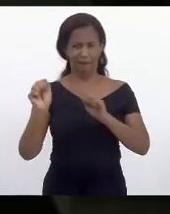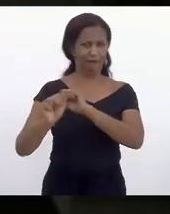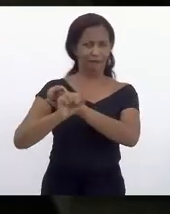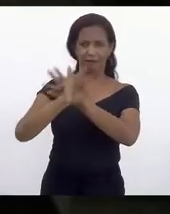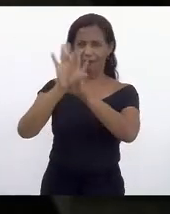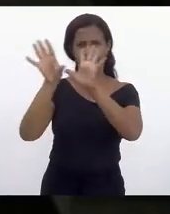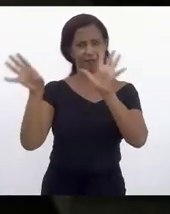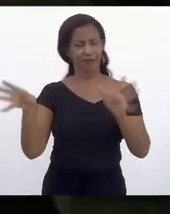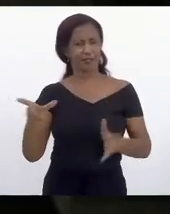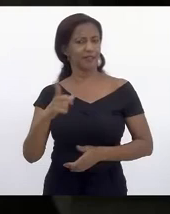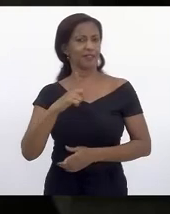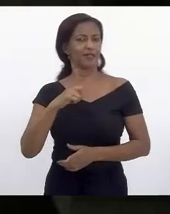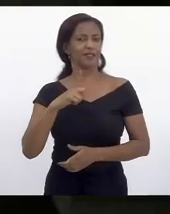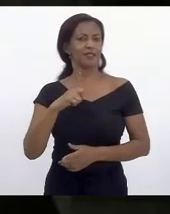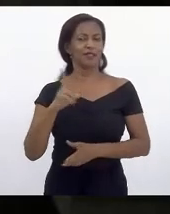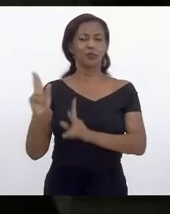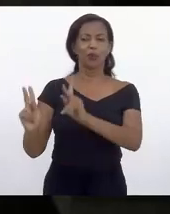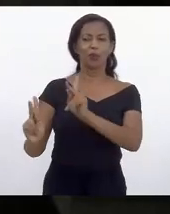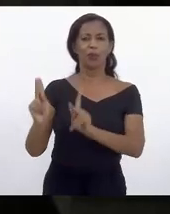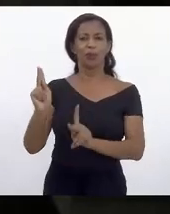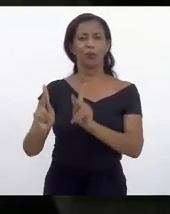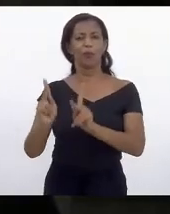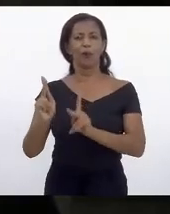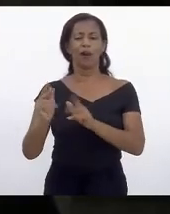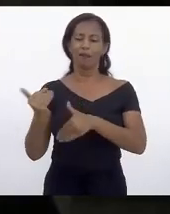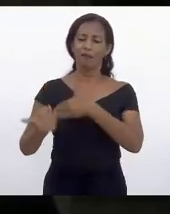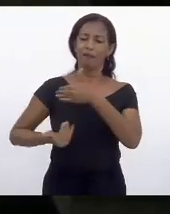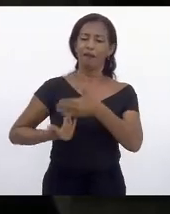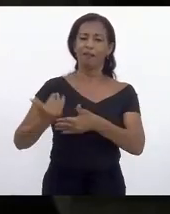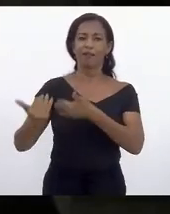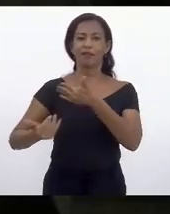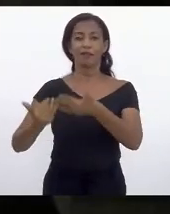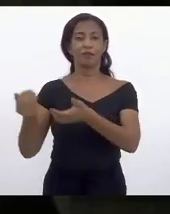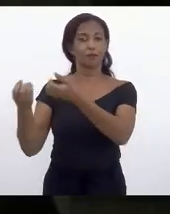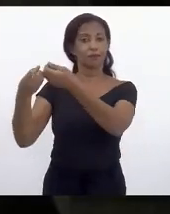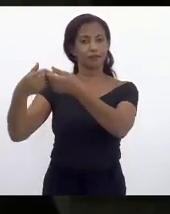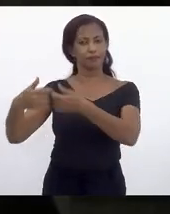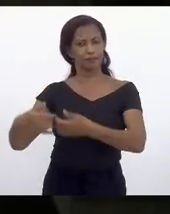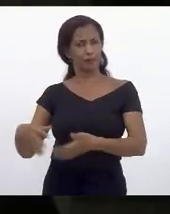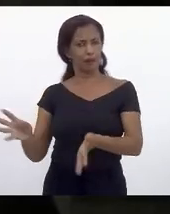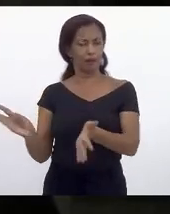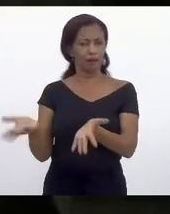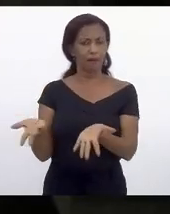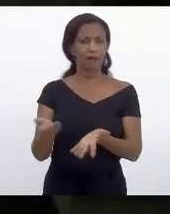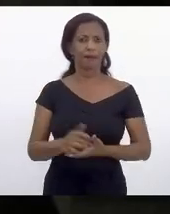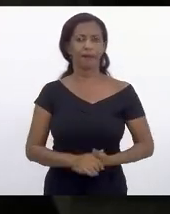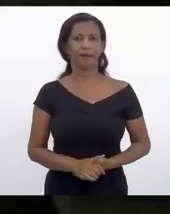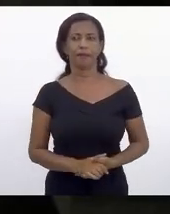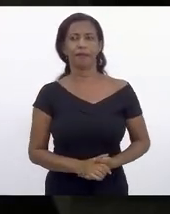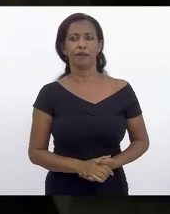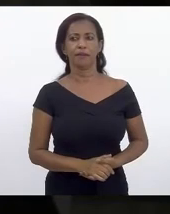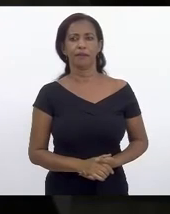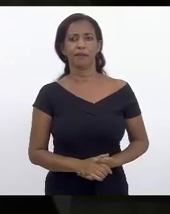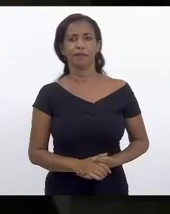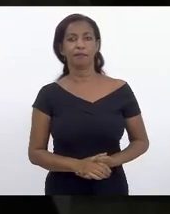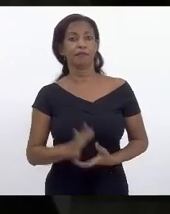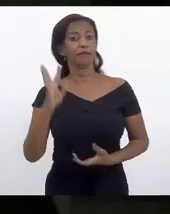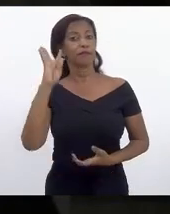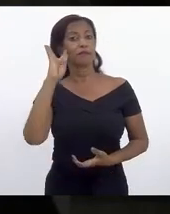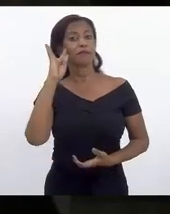claramente tendo a sua popularidade a cada dia deteriorada, depreciada,